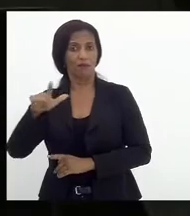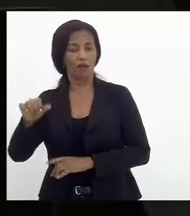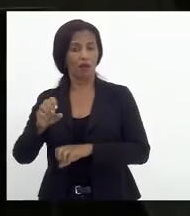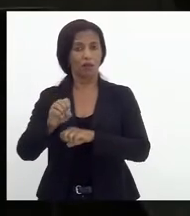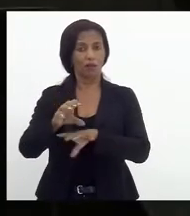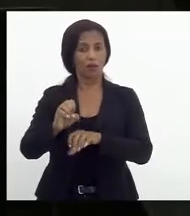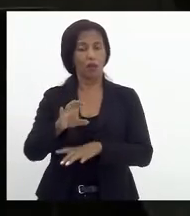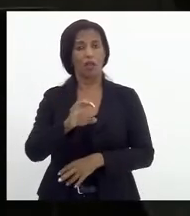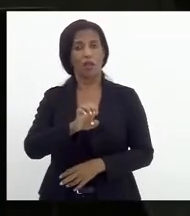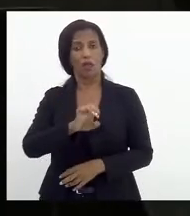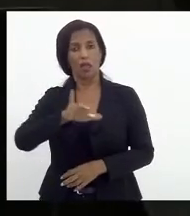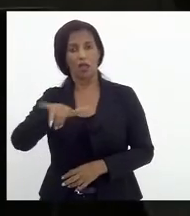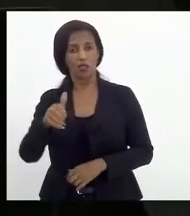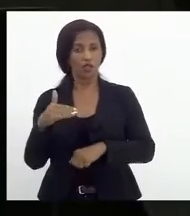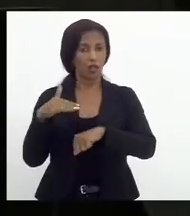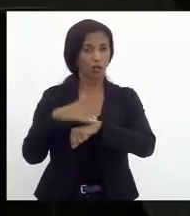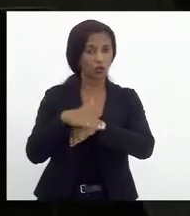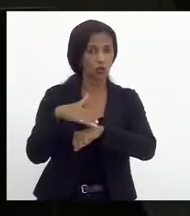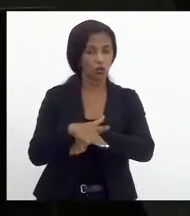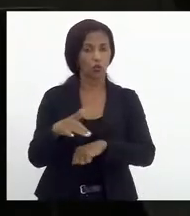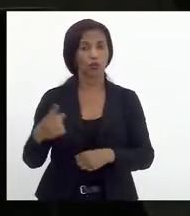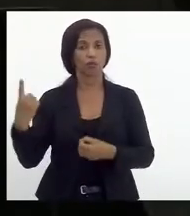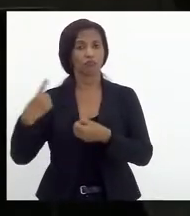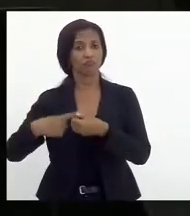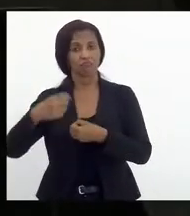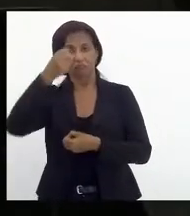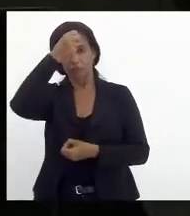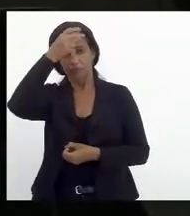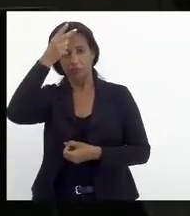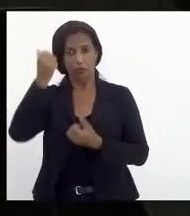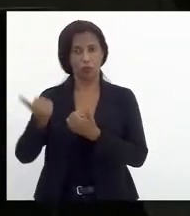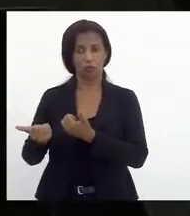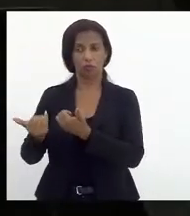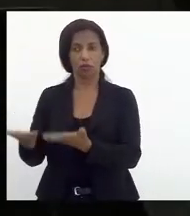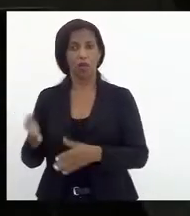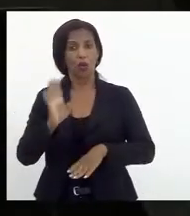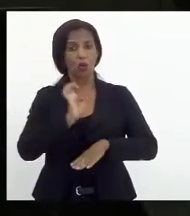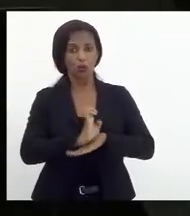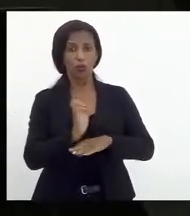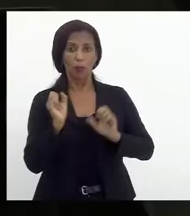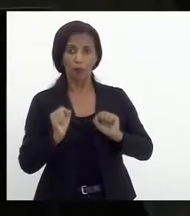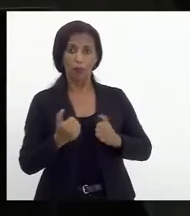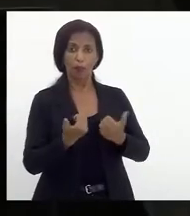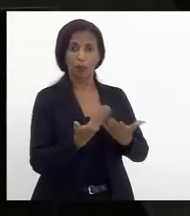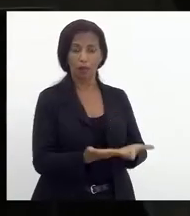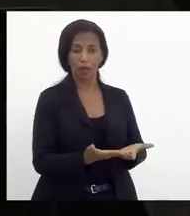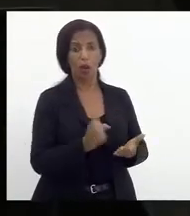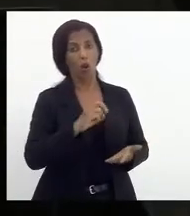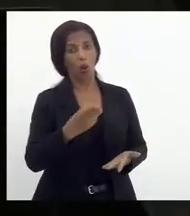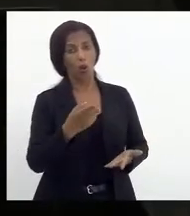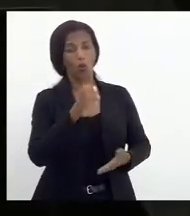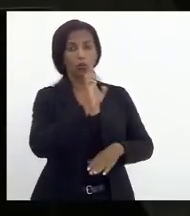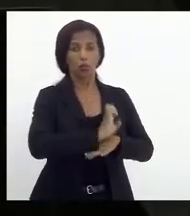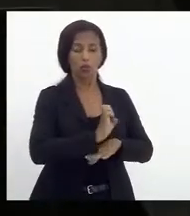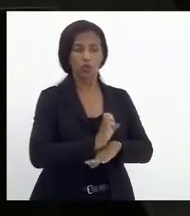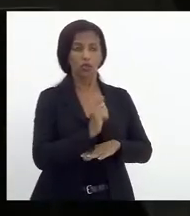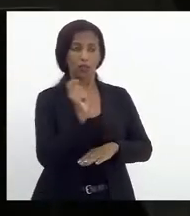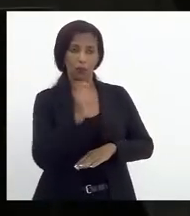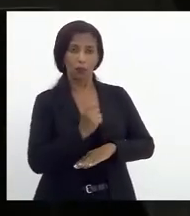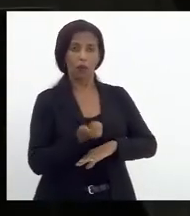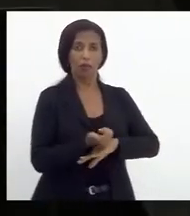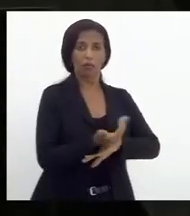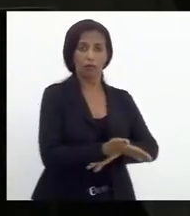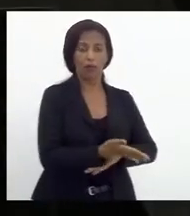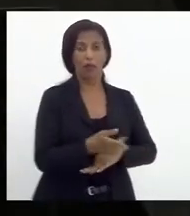de jovens e adultos à noite, o município não oferece, o Estado pode oferecer. Ou o Estado não oferece e naquela região, naquela etapa